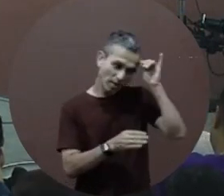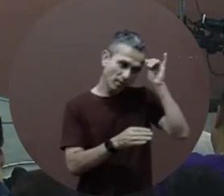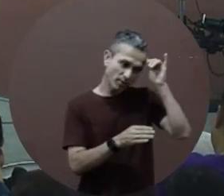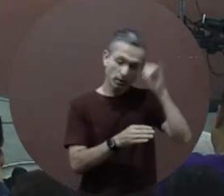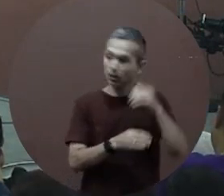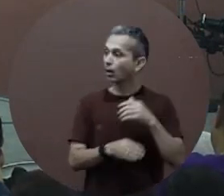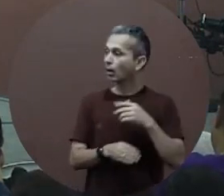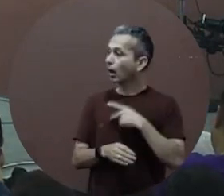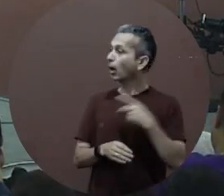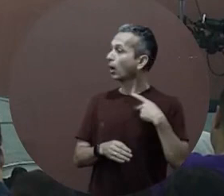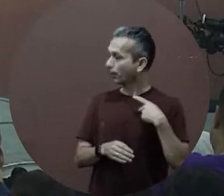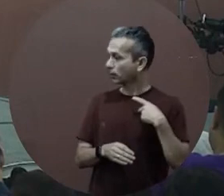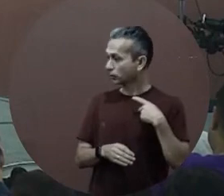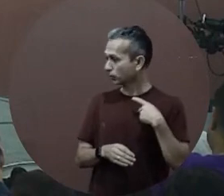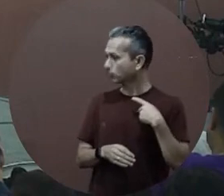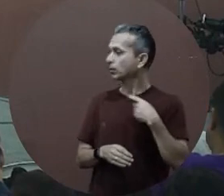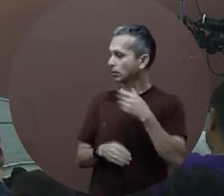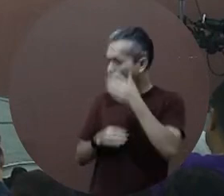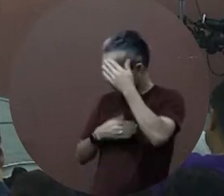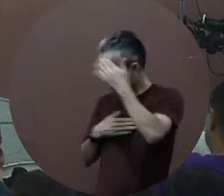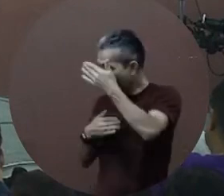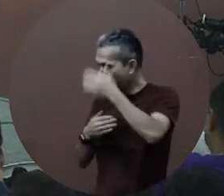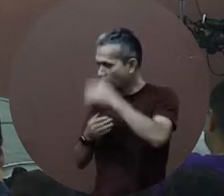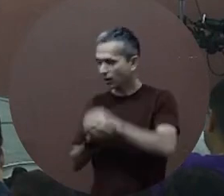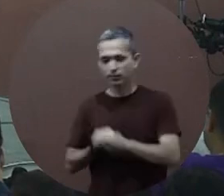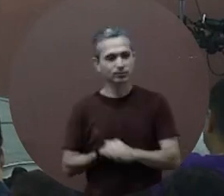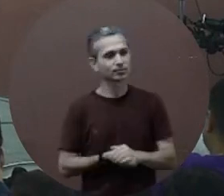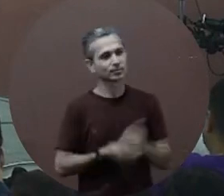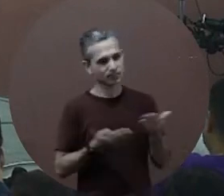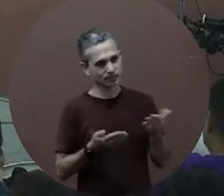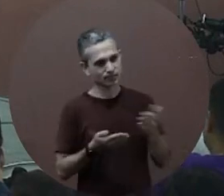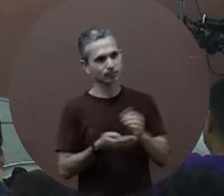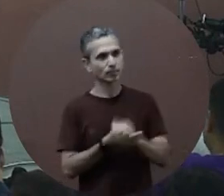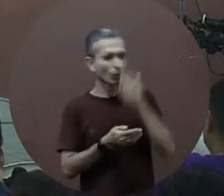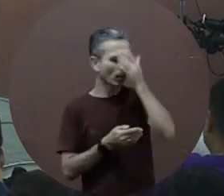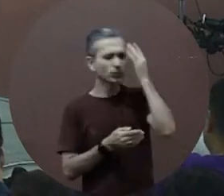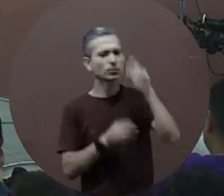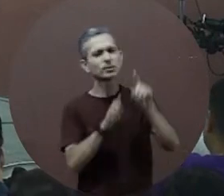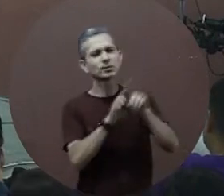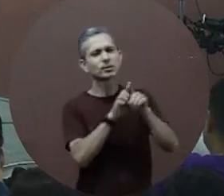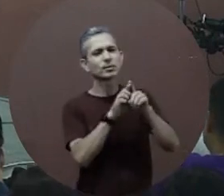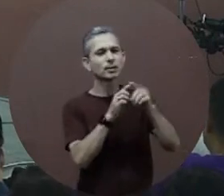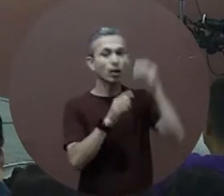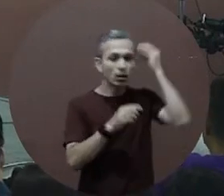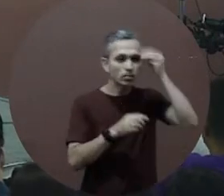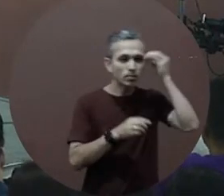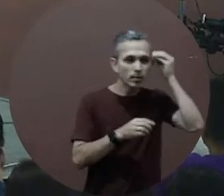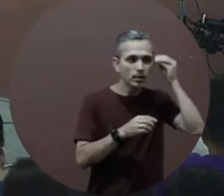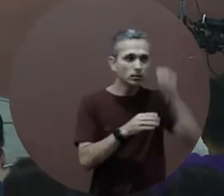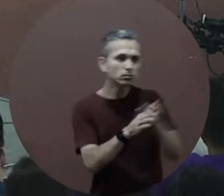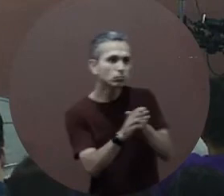ou um professor, um cristão mais antigo que você, chega para você e lhe ajuda a entender. Você diz: eita, caramba,